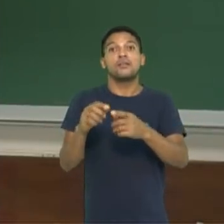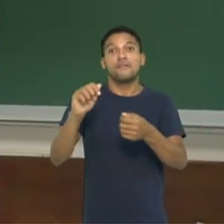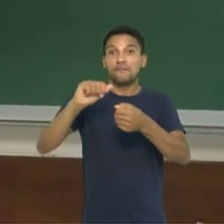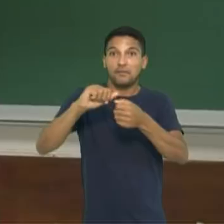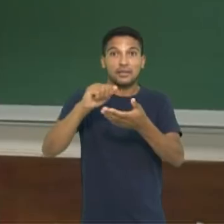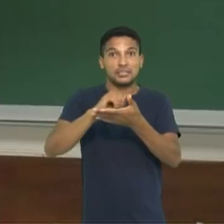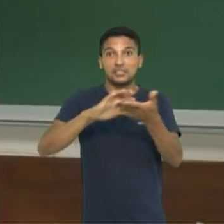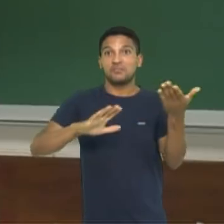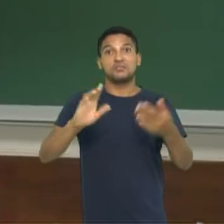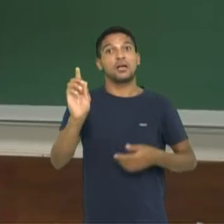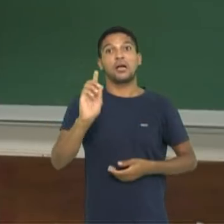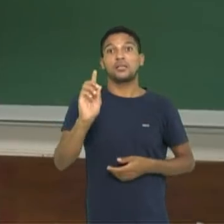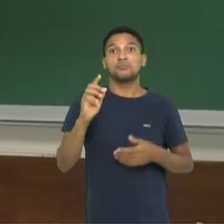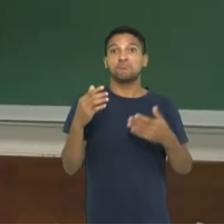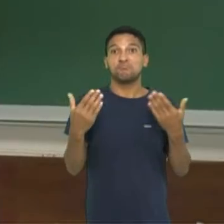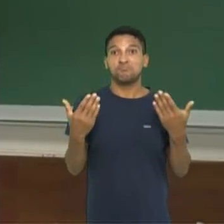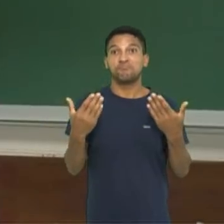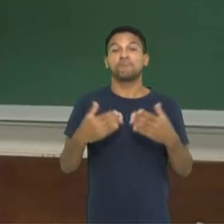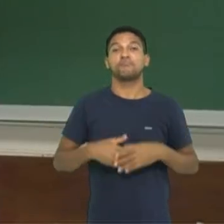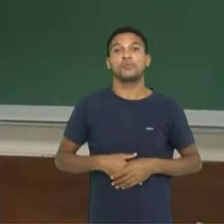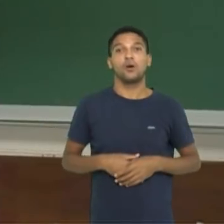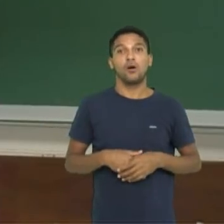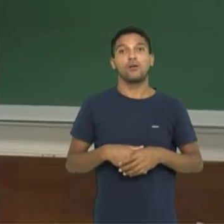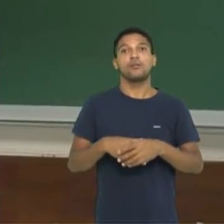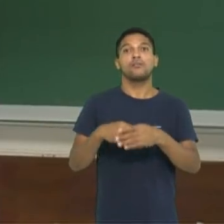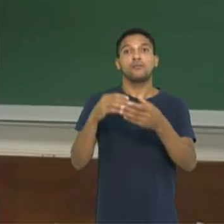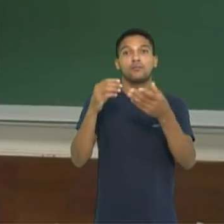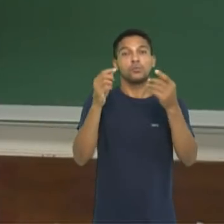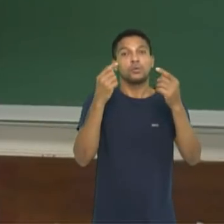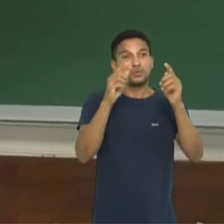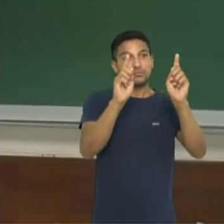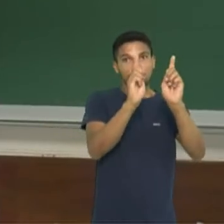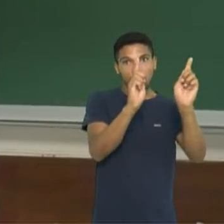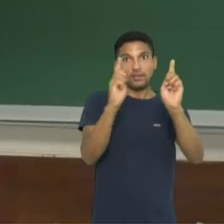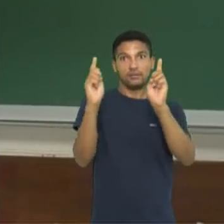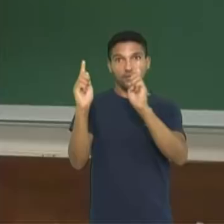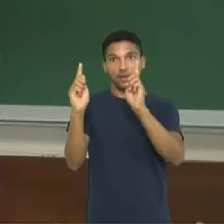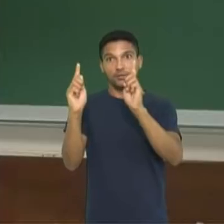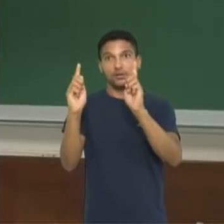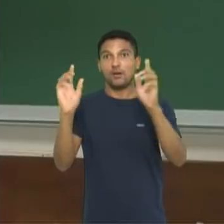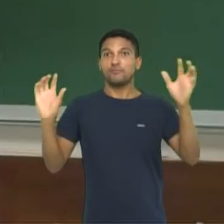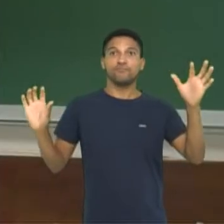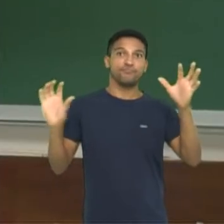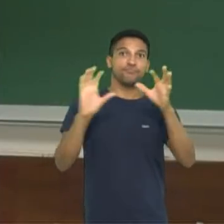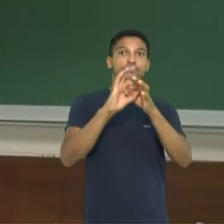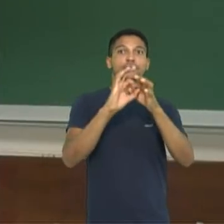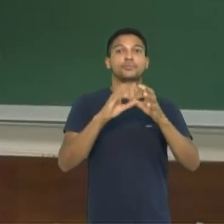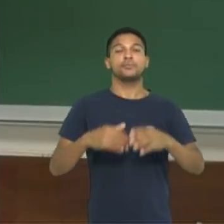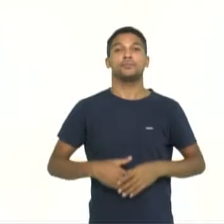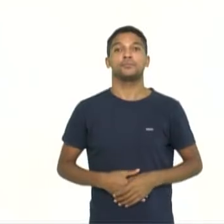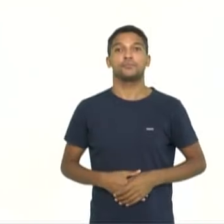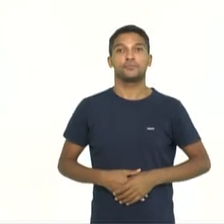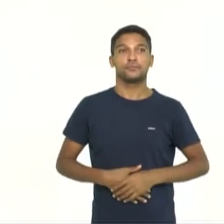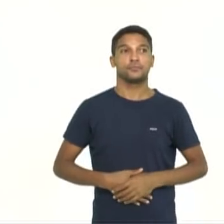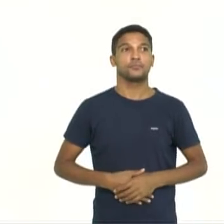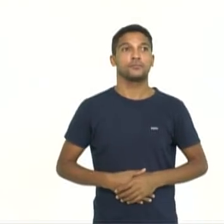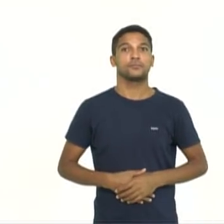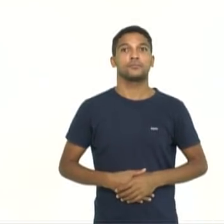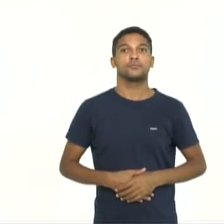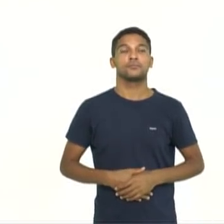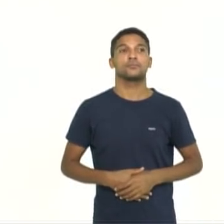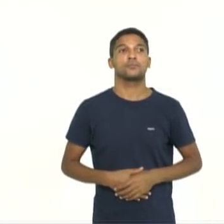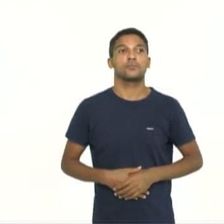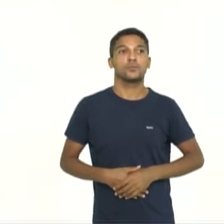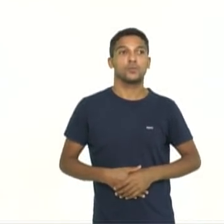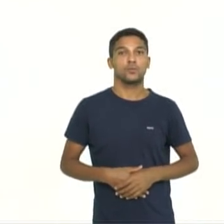aditiva, porque adiciona a falta de fazer alguma coisa da vida, né? Nesse caso. Então, nós temos ali, pessoal, as classificações